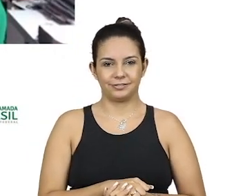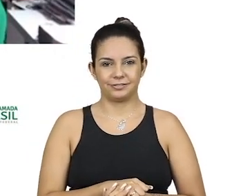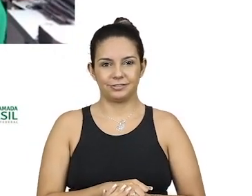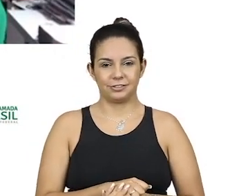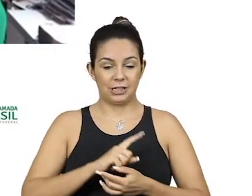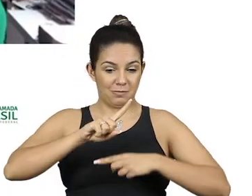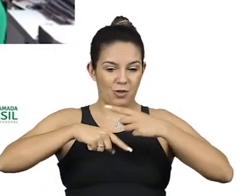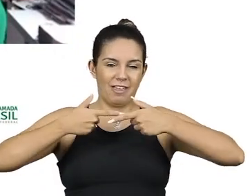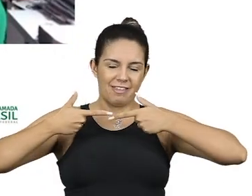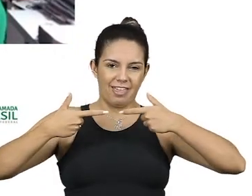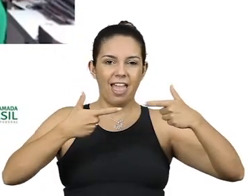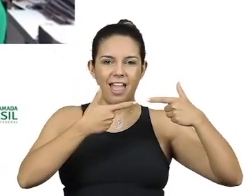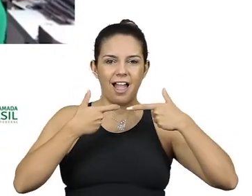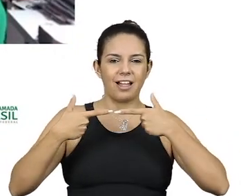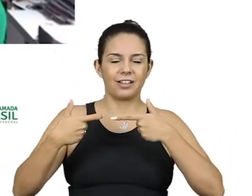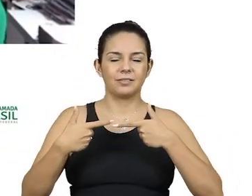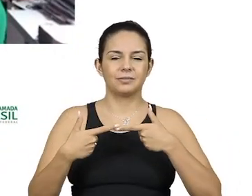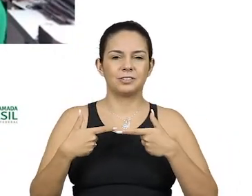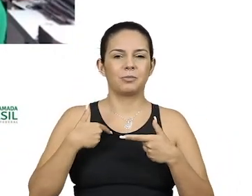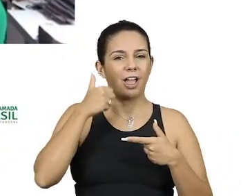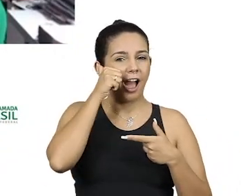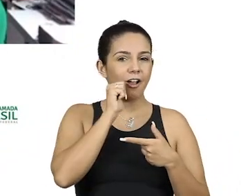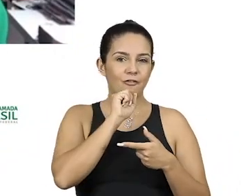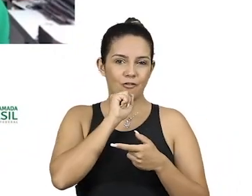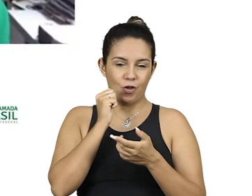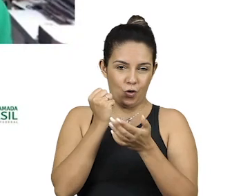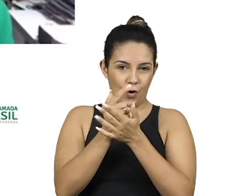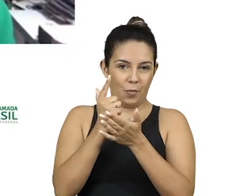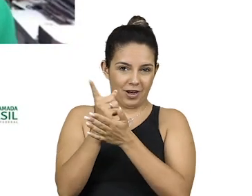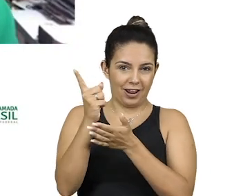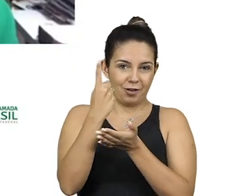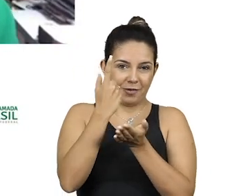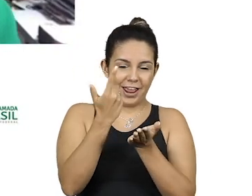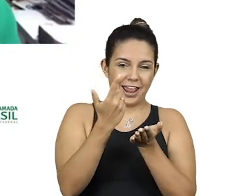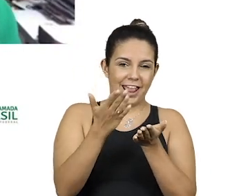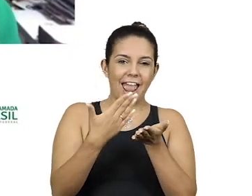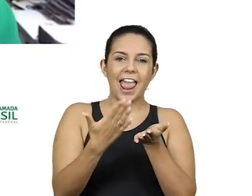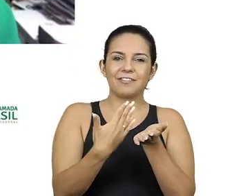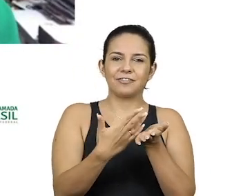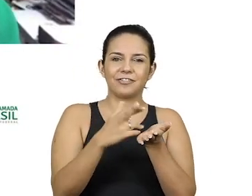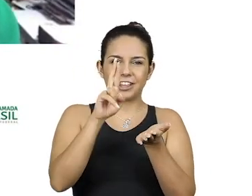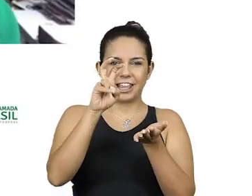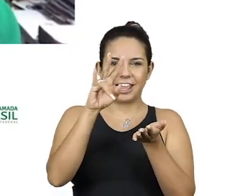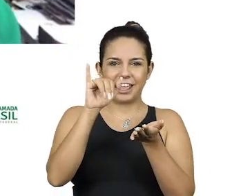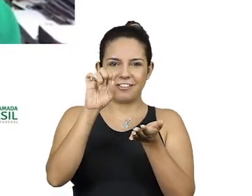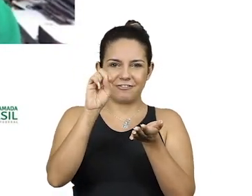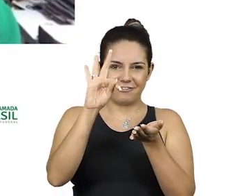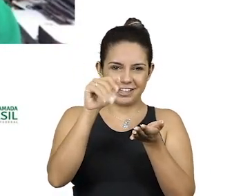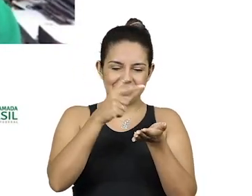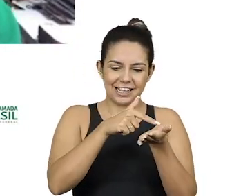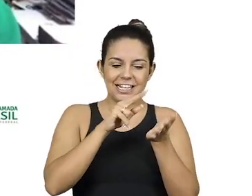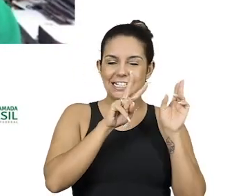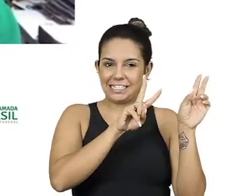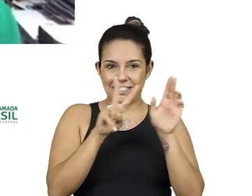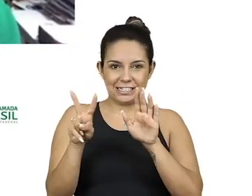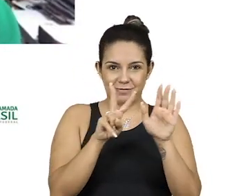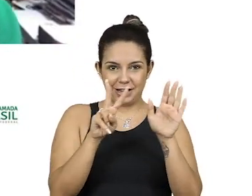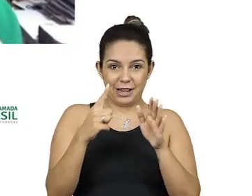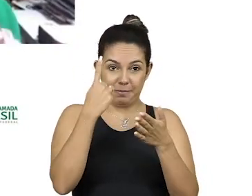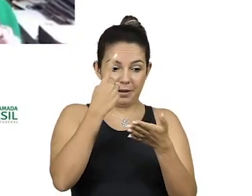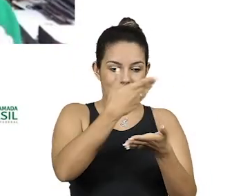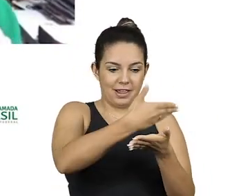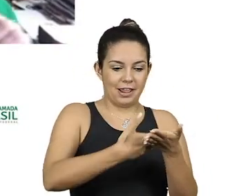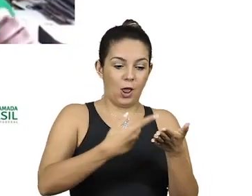pós-guerra, minha avó comprava para mim uma revistinha semanal que, na primeira e na última